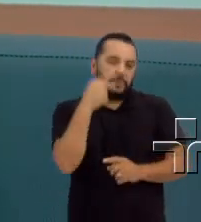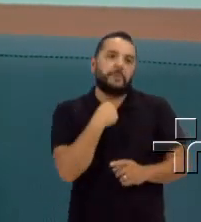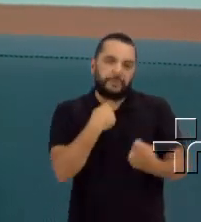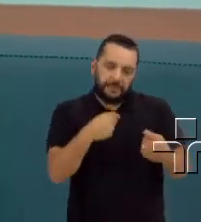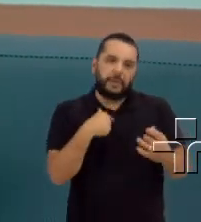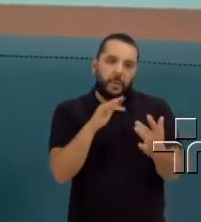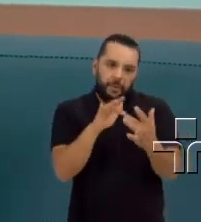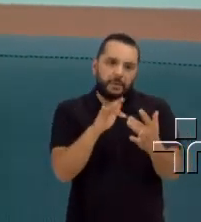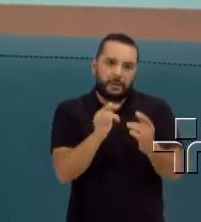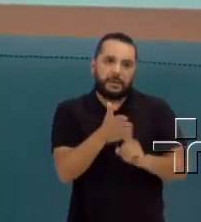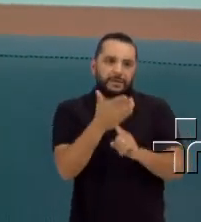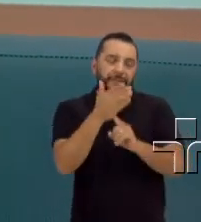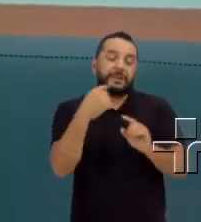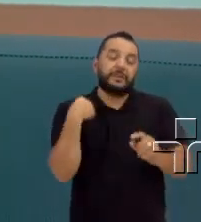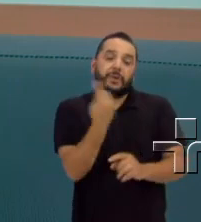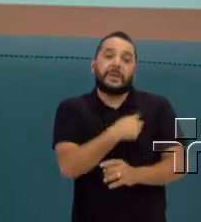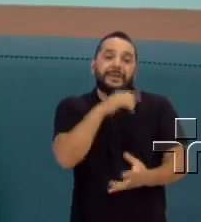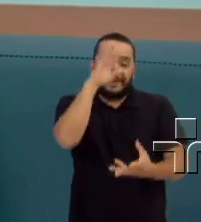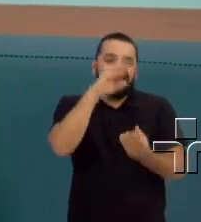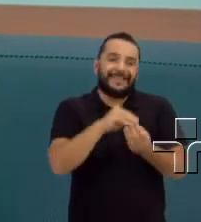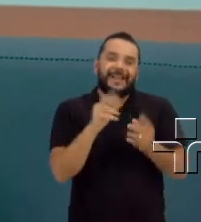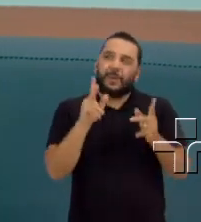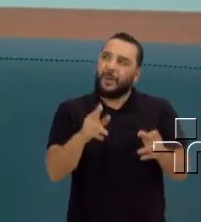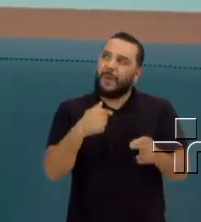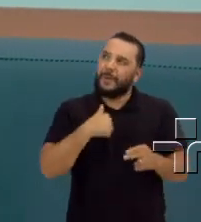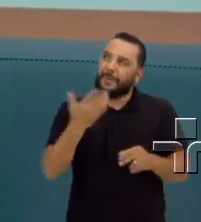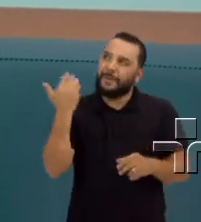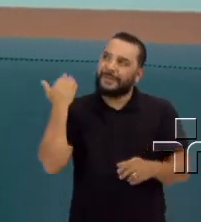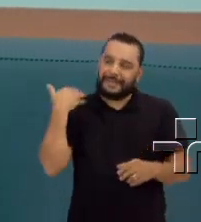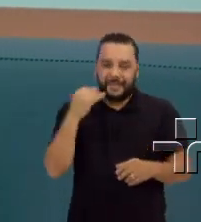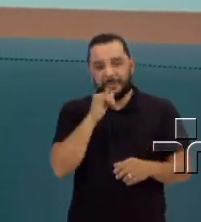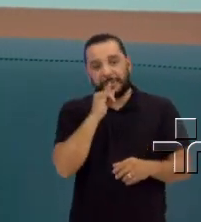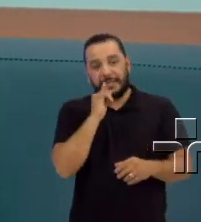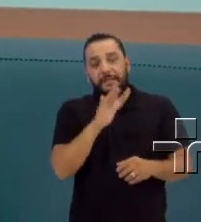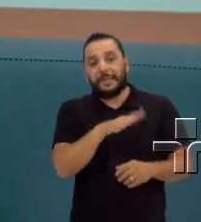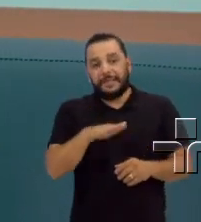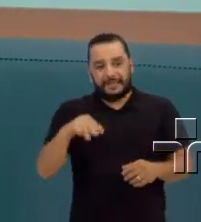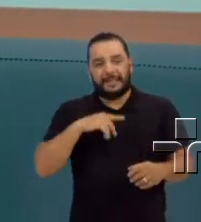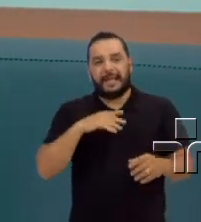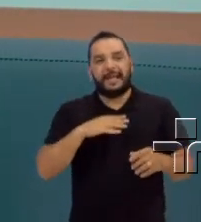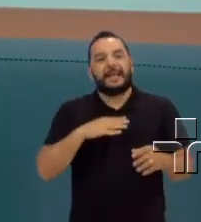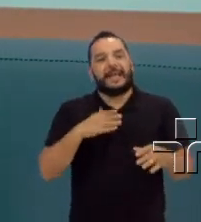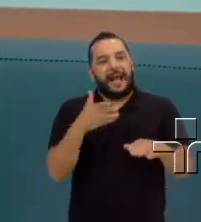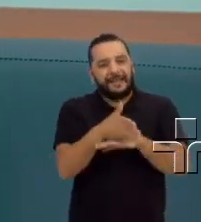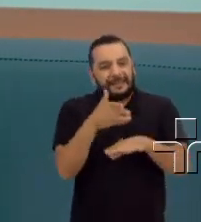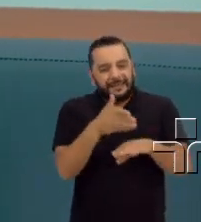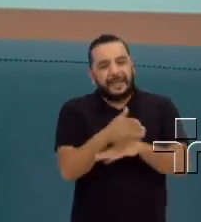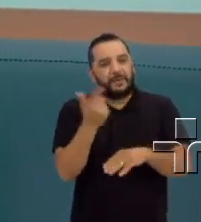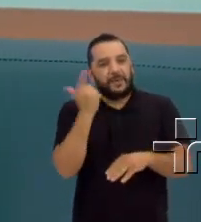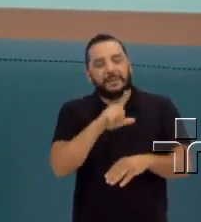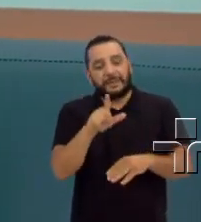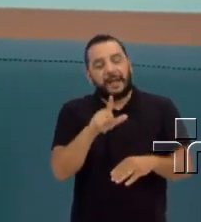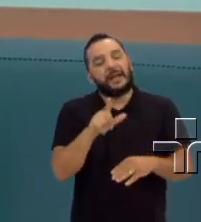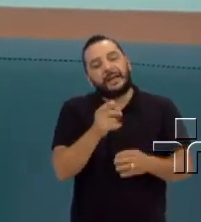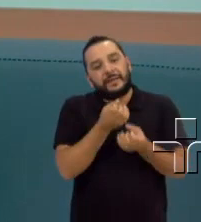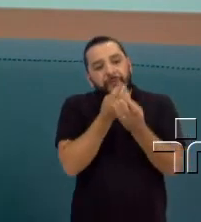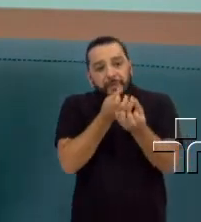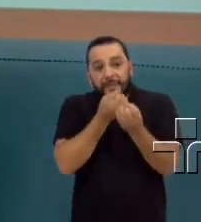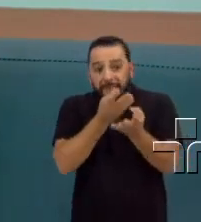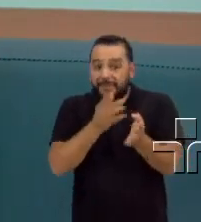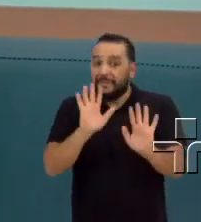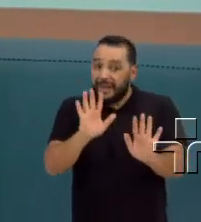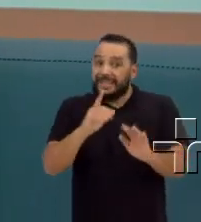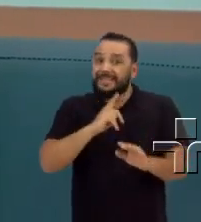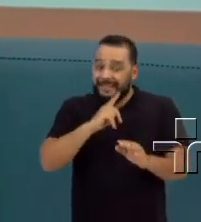a gente era naquela idade. Eu penso assim, por exemplo, as crianças têm acesso, elas conseguem achar informação, mas tem muito lixo, né? Acho que